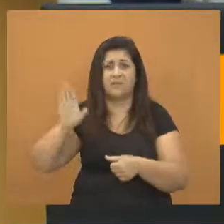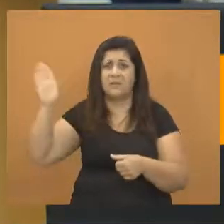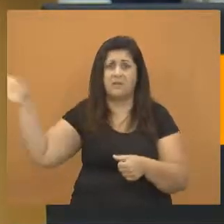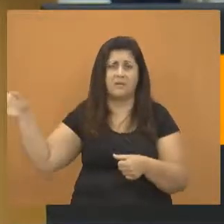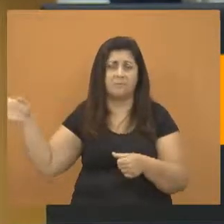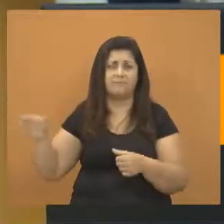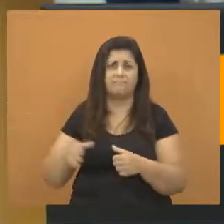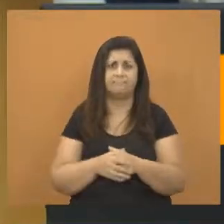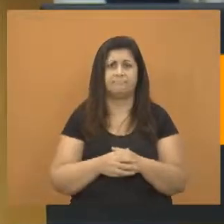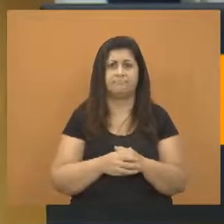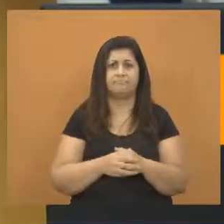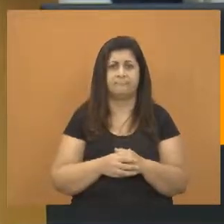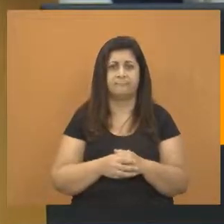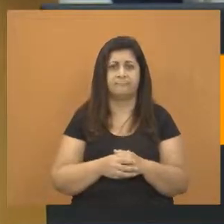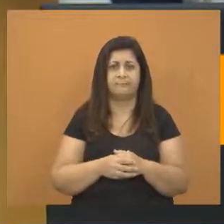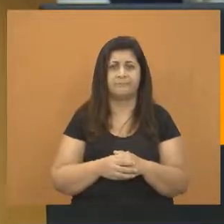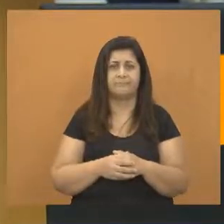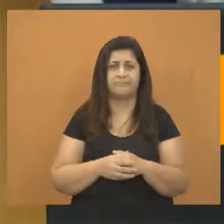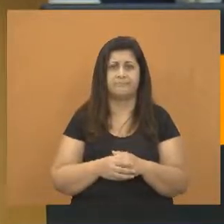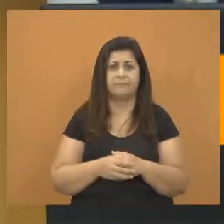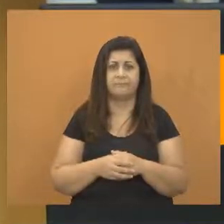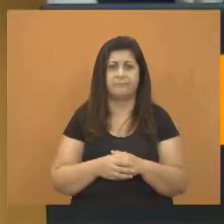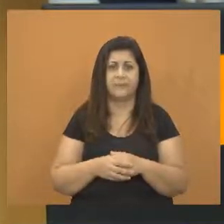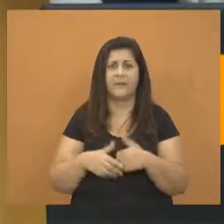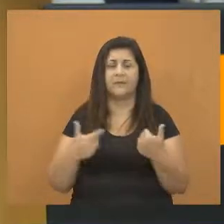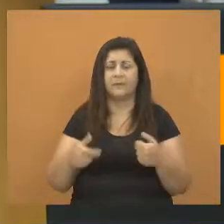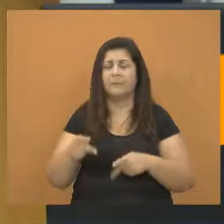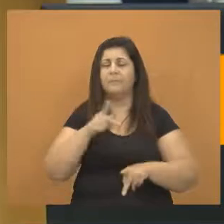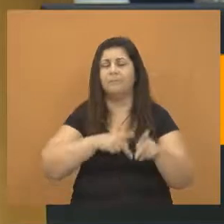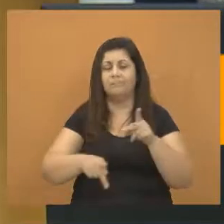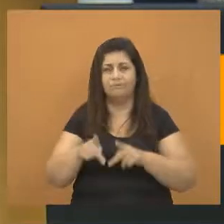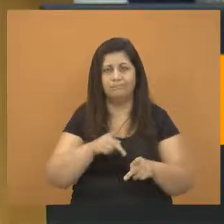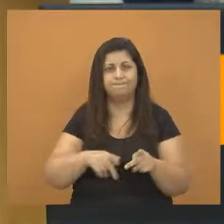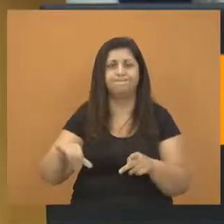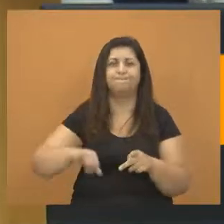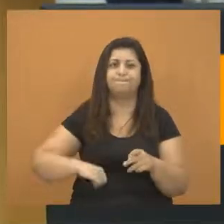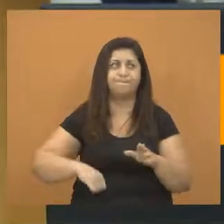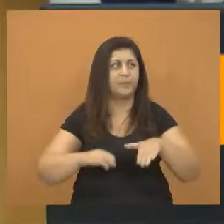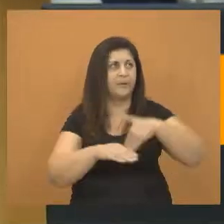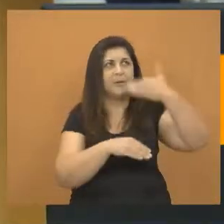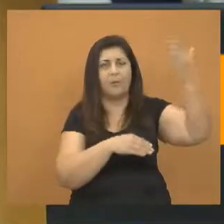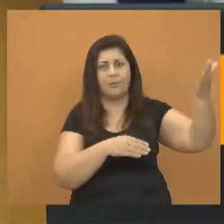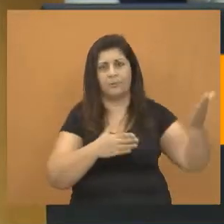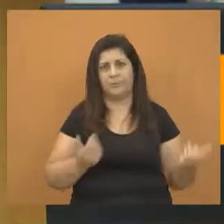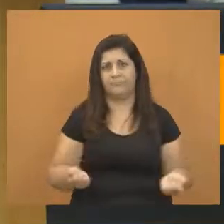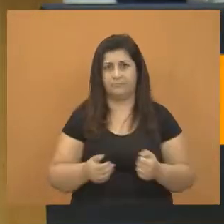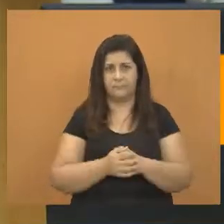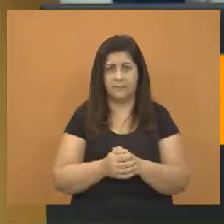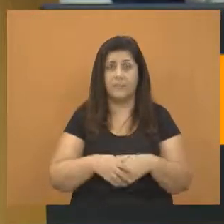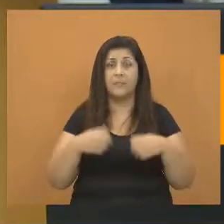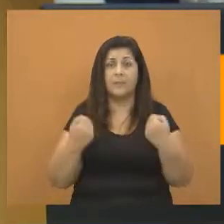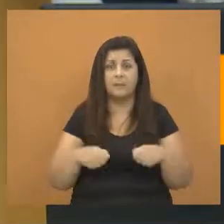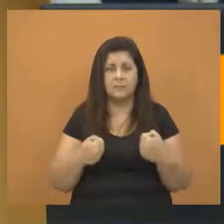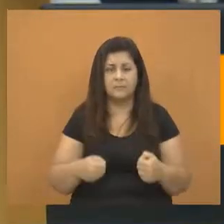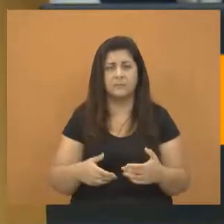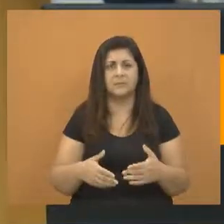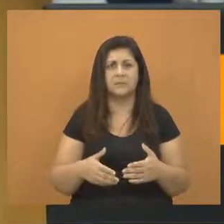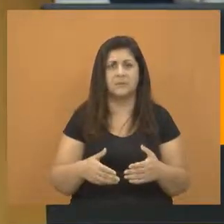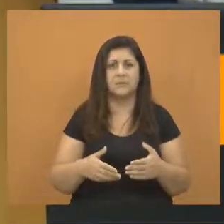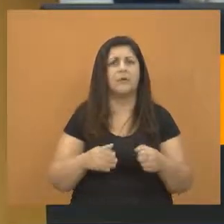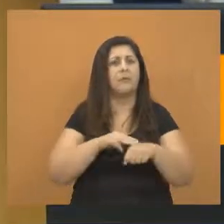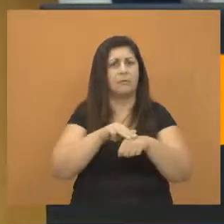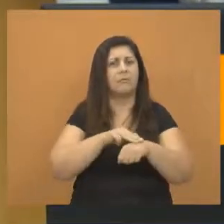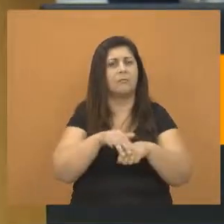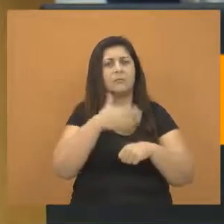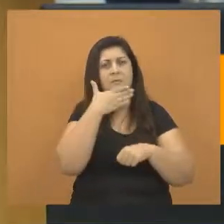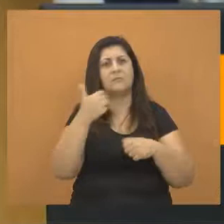Lázaro. E vai continuar a população descoberta do outro lado. Então, acho que tem que ser bem mais discutido